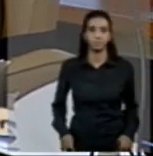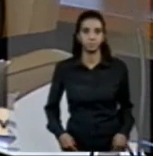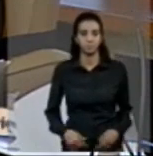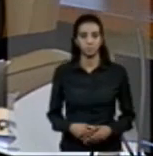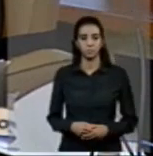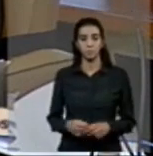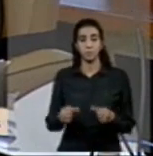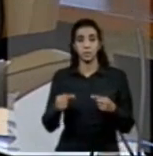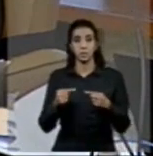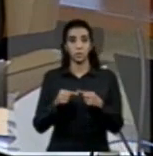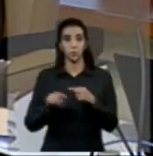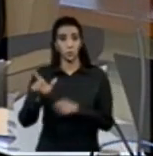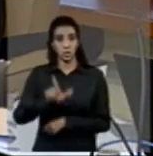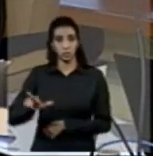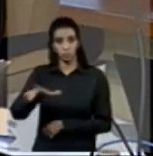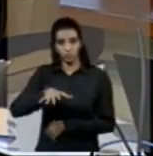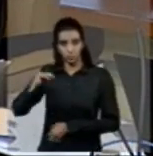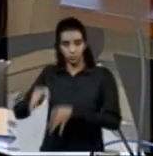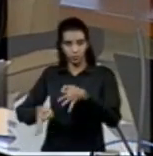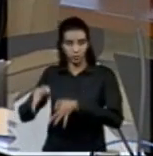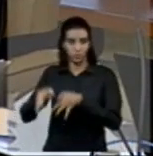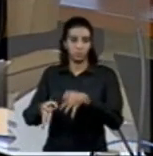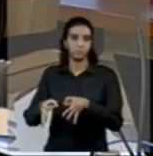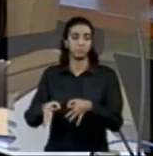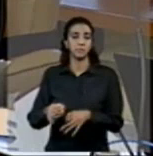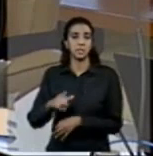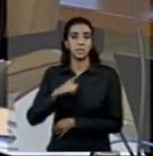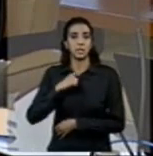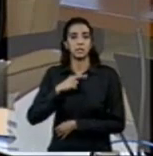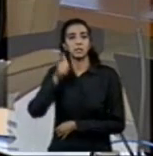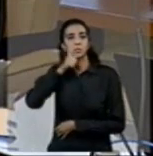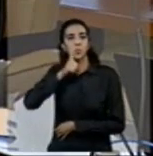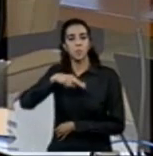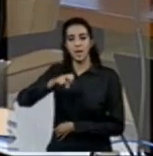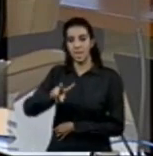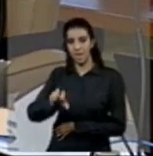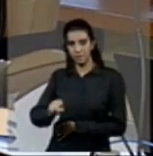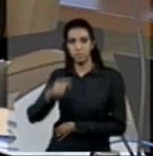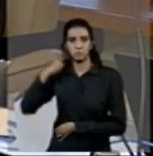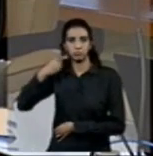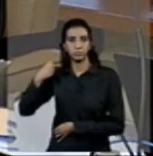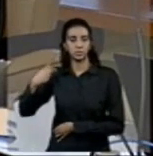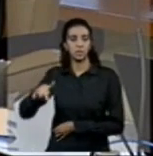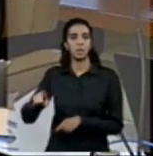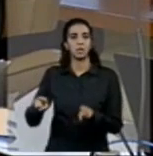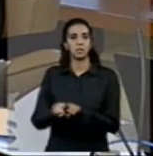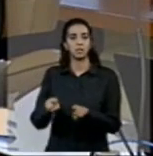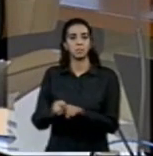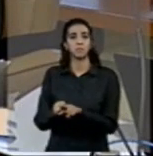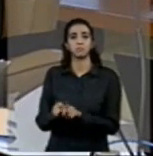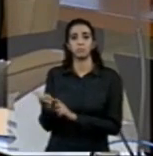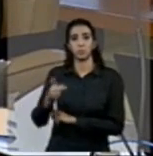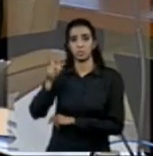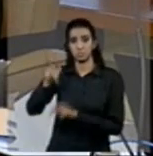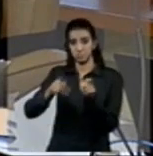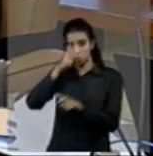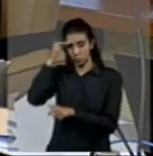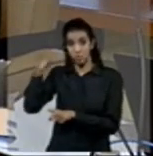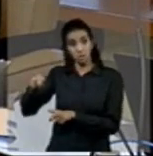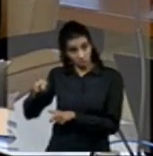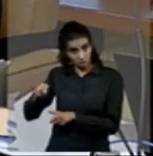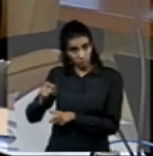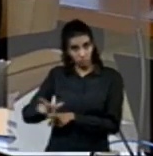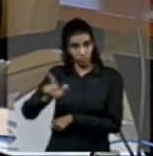literatura jurídica, a doutrina de Gabriela Neves Delgado e Helder Santos Amorim, segundo os